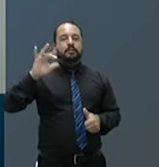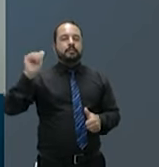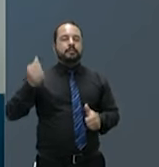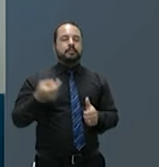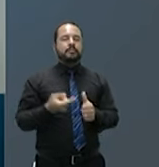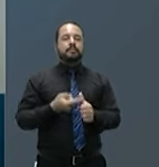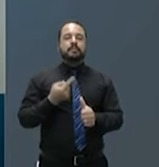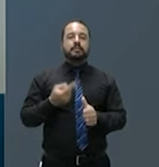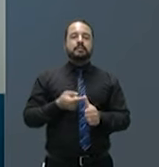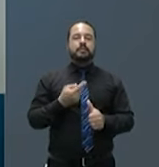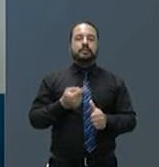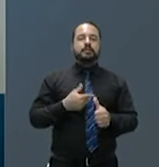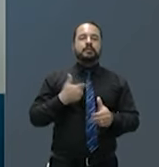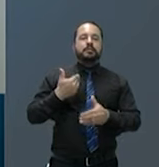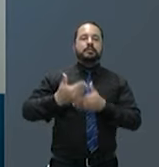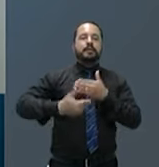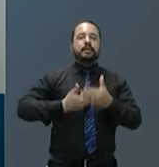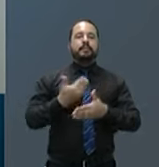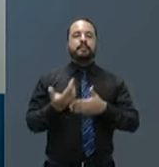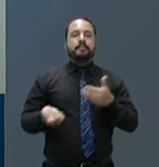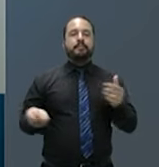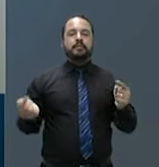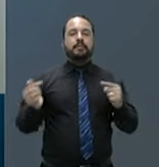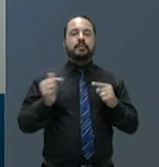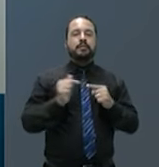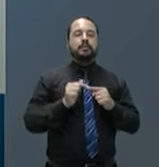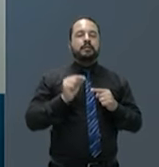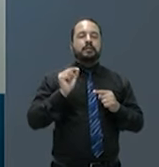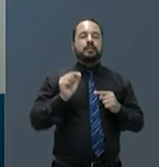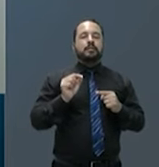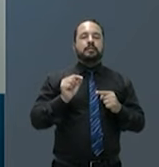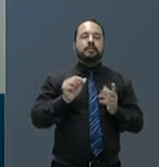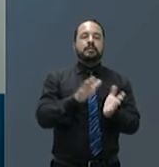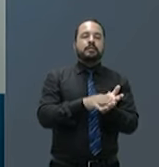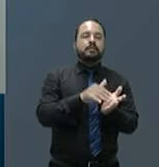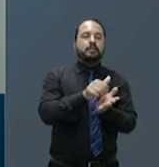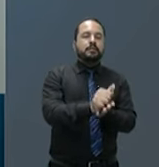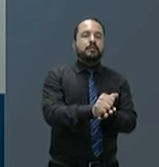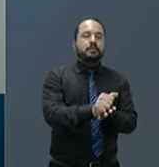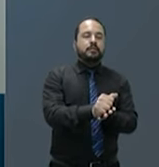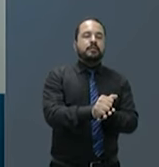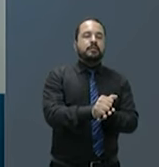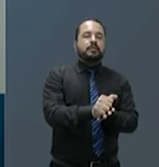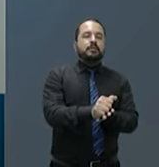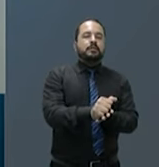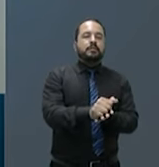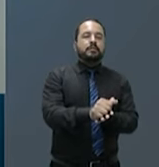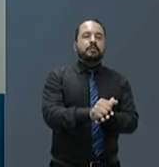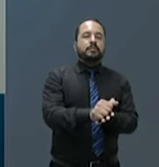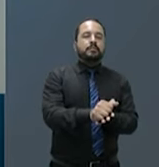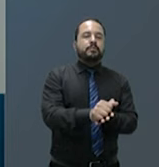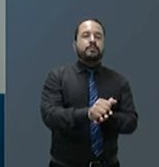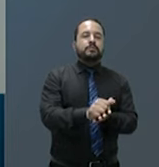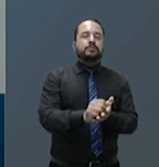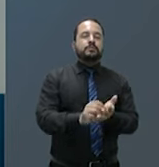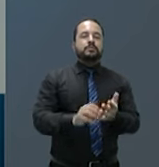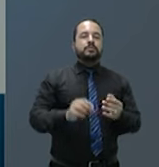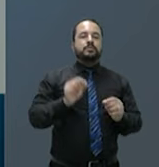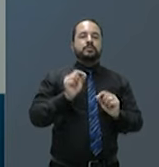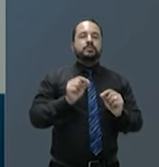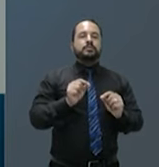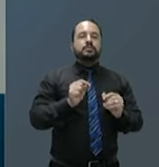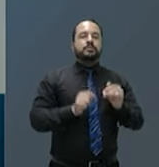está cogitando da aplicação automática da multa no caso de configuração da hipótese